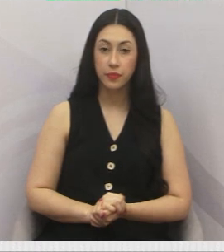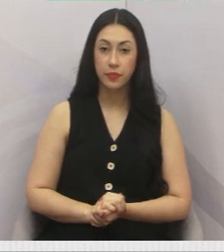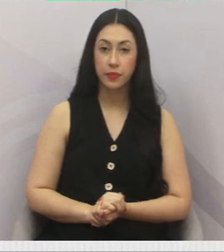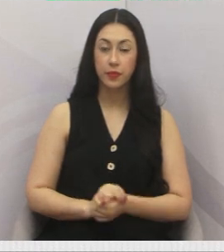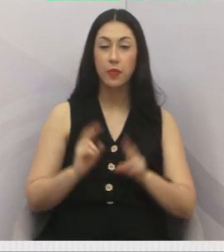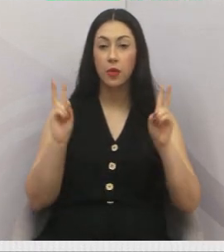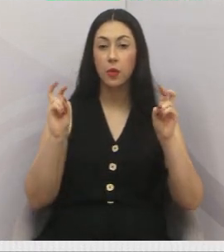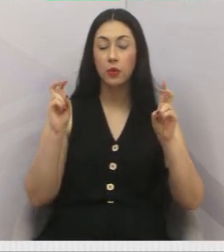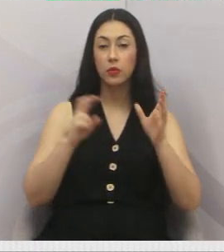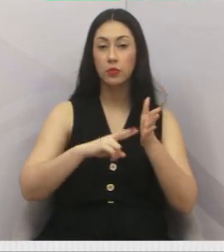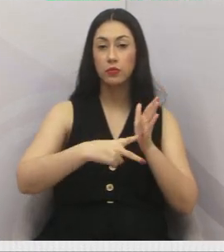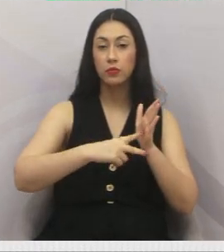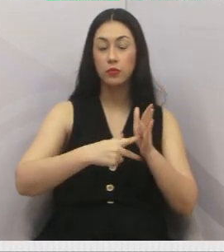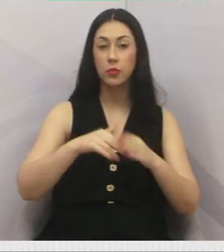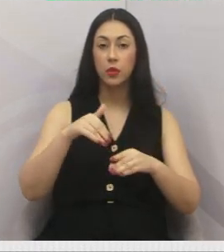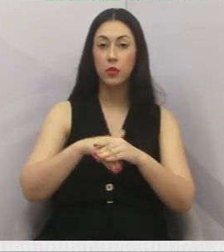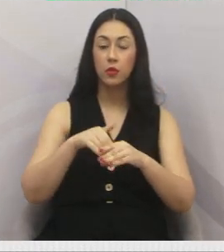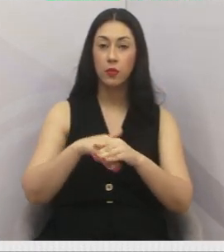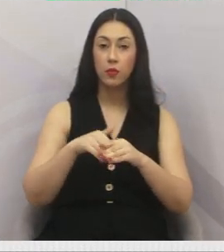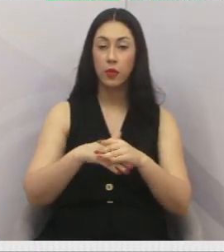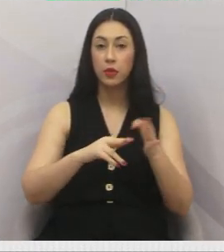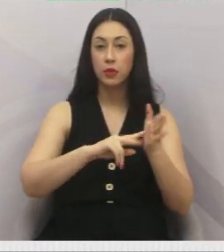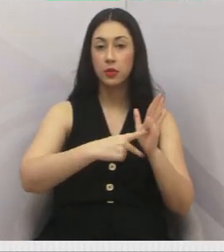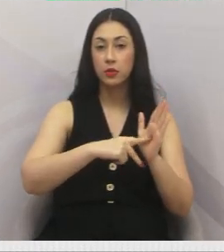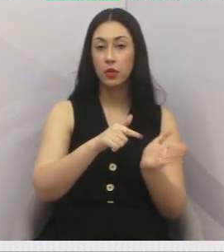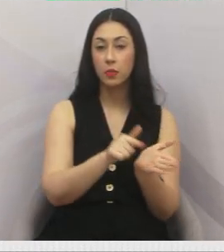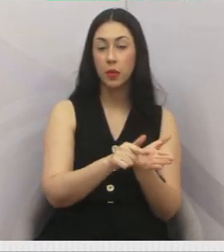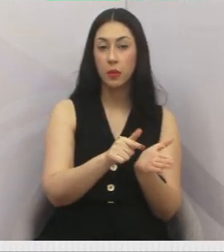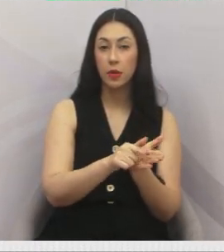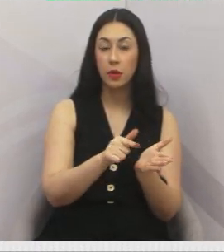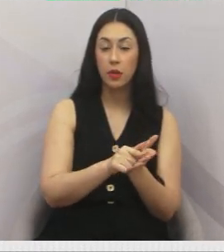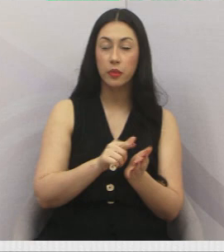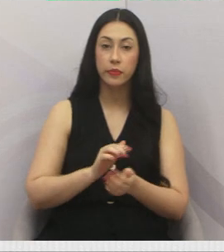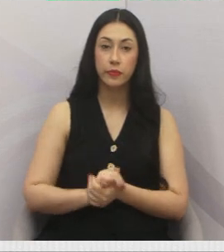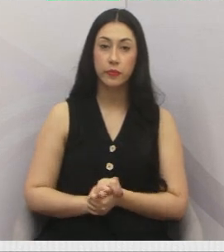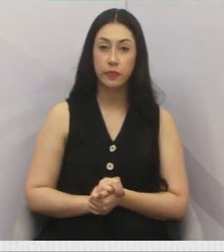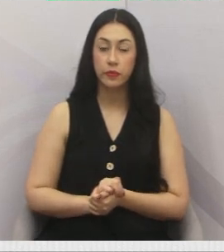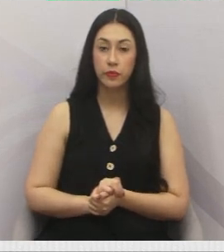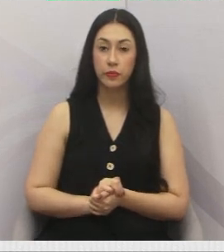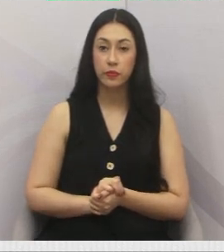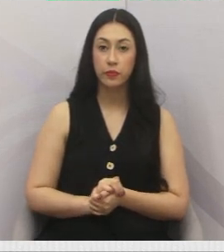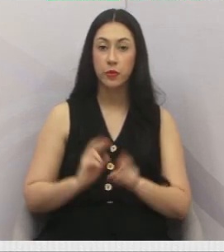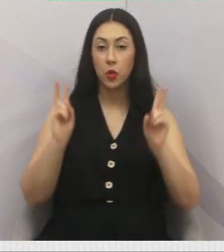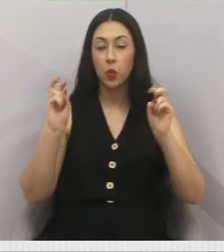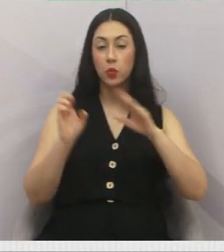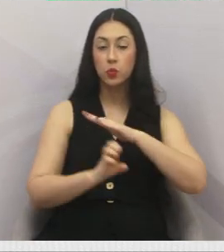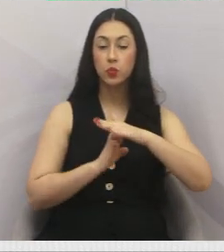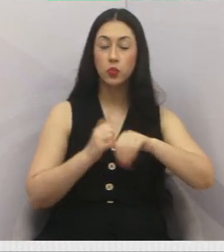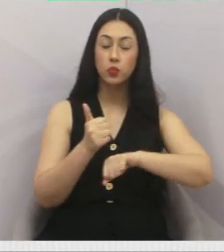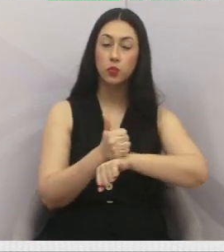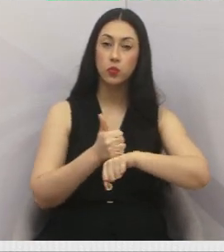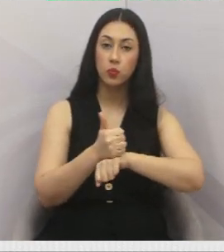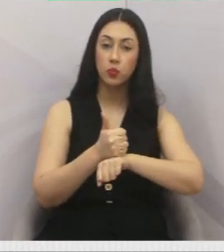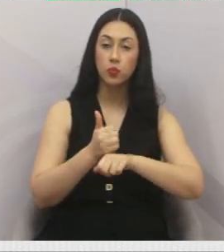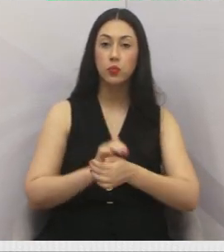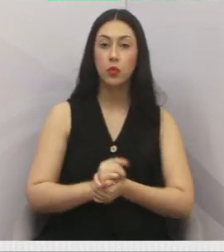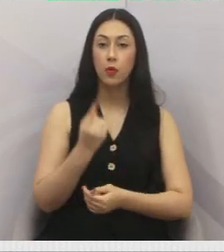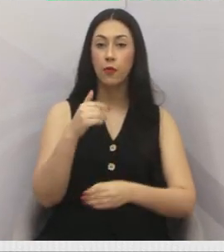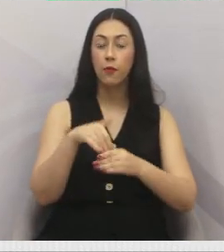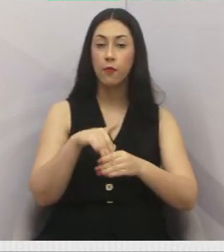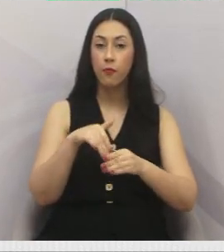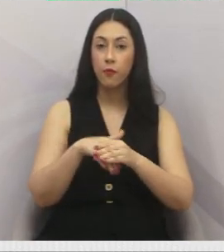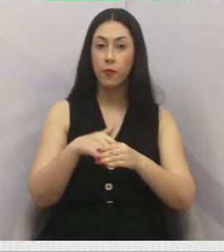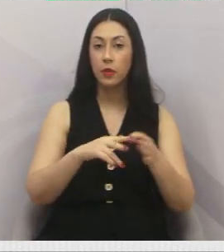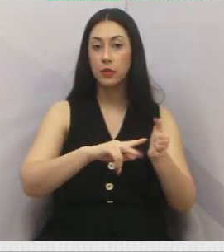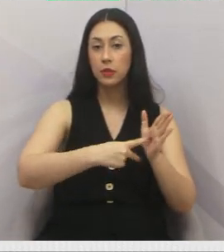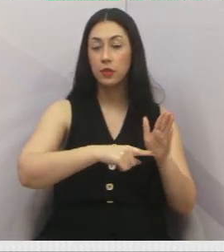Entidade Classe Sindical, um voto para o Sindicato dos Papeleiros. Segmento Empresas e ou Entidades Profissionais, um voto para o